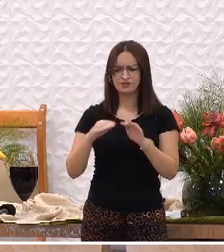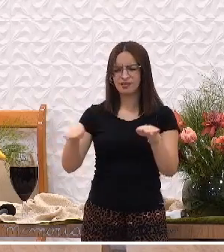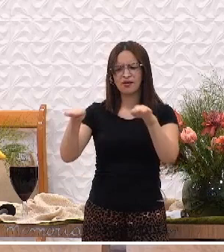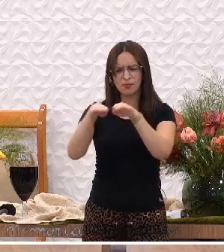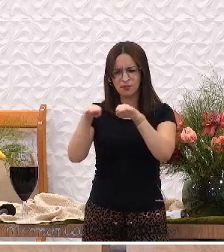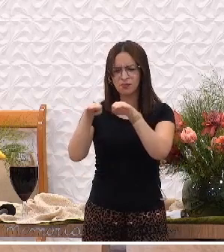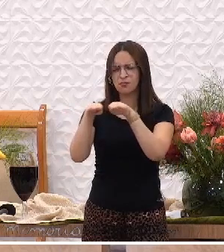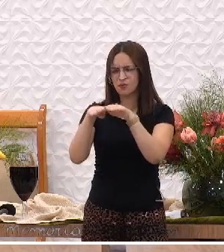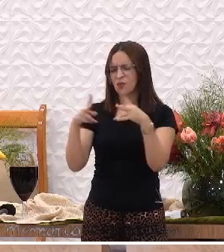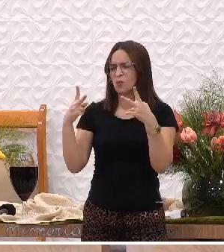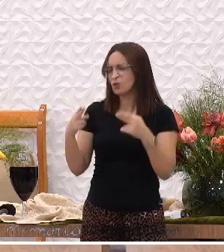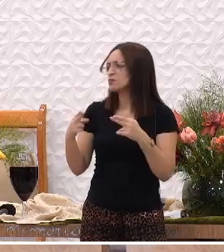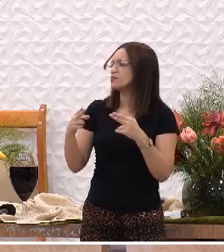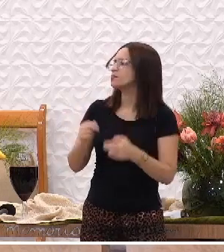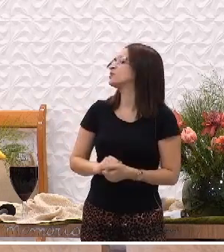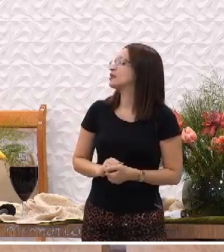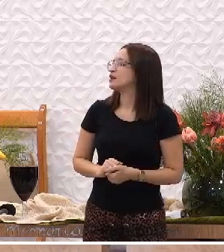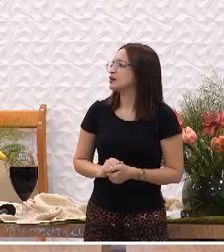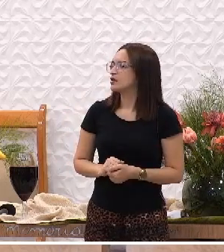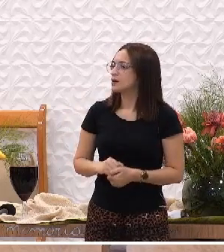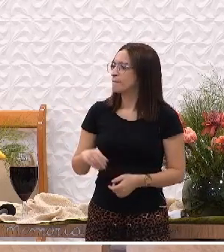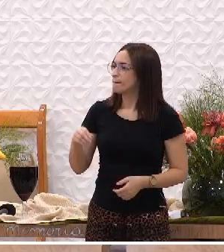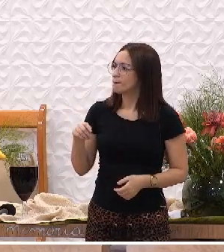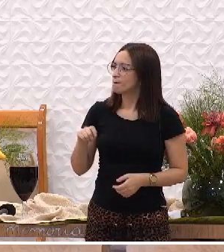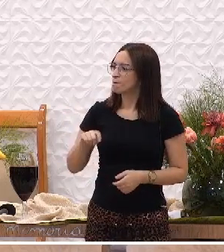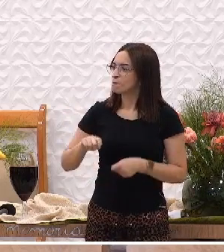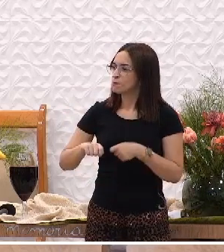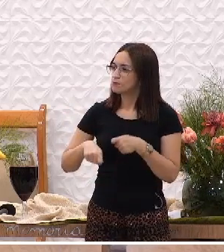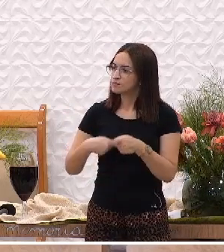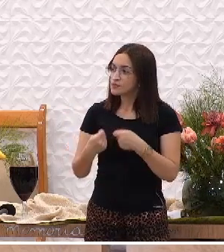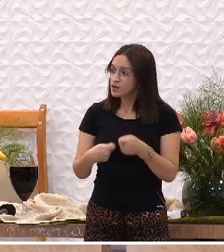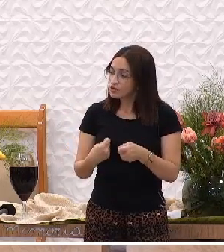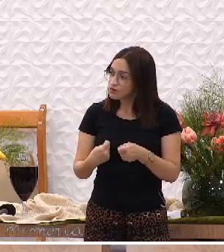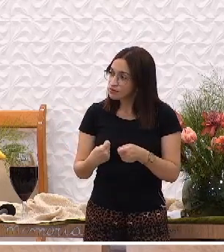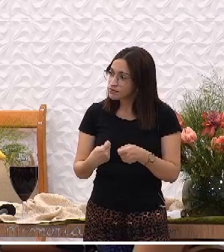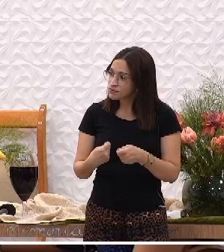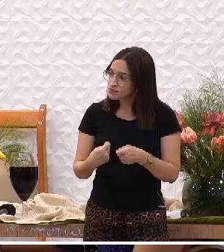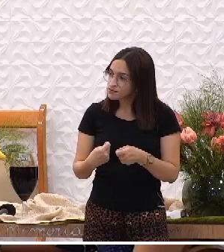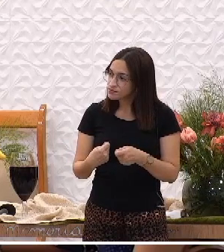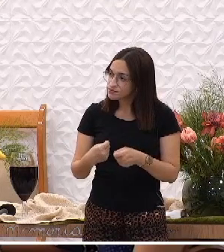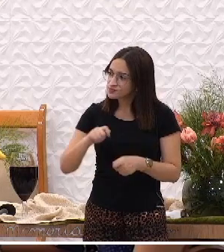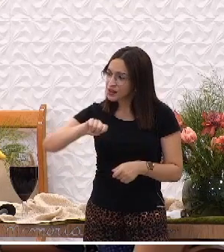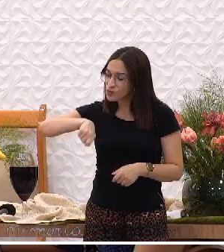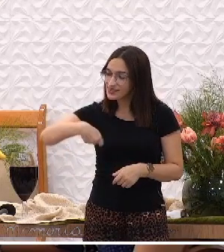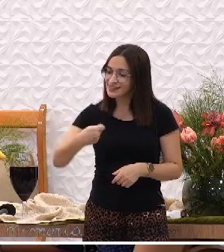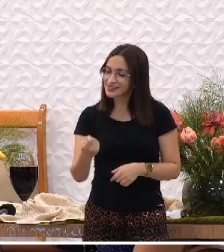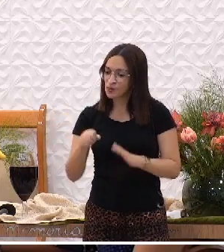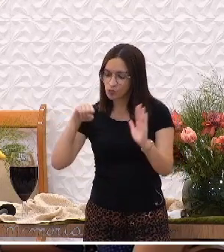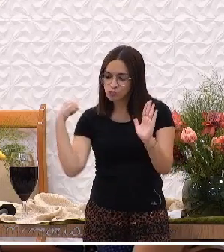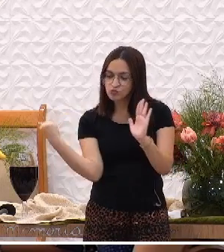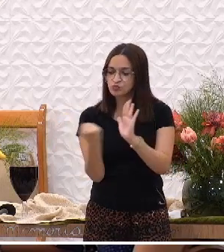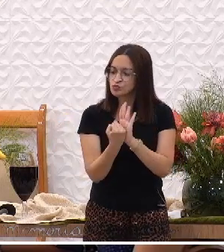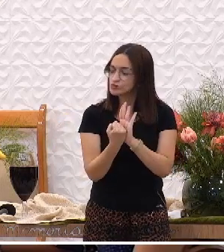filhos do selo e do sinal da justiça da fé, né, o sinal de que você participa do povo de Deus, seria